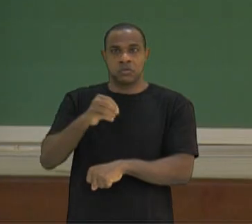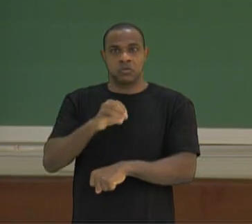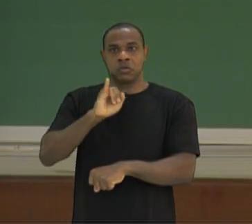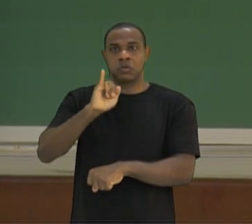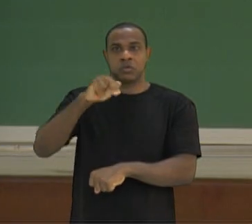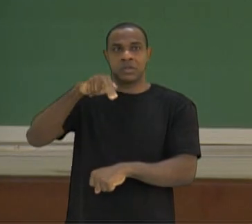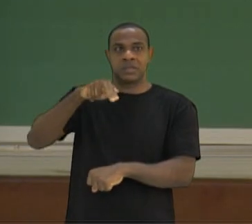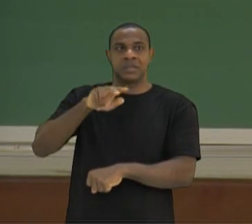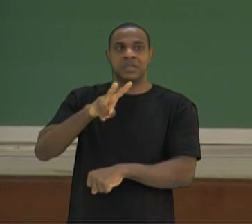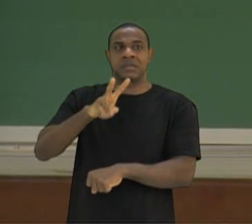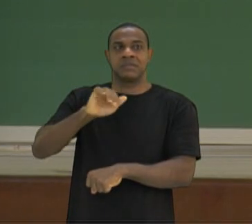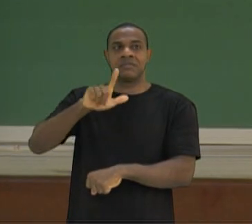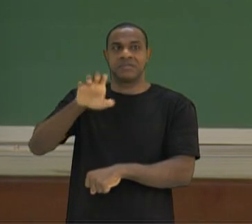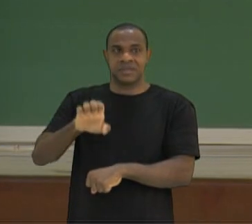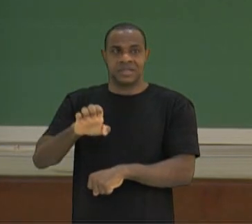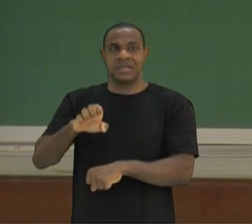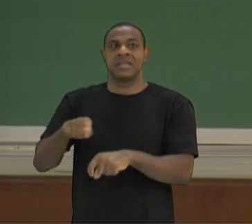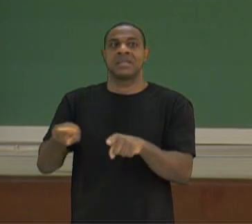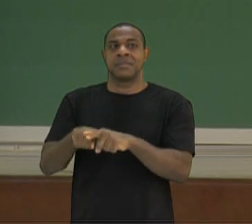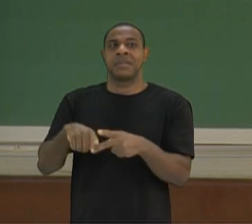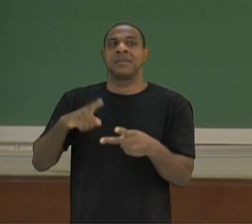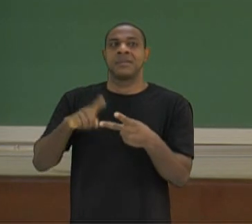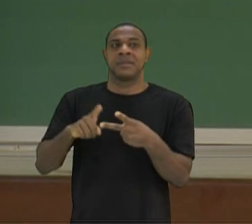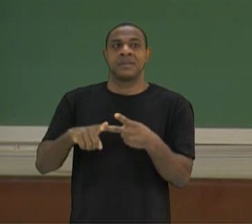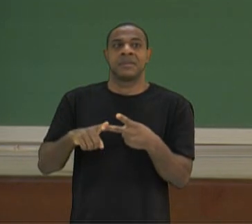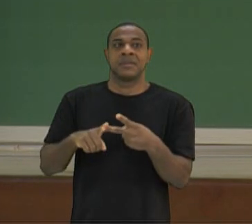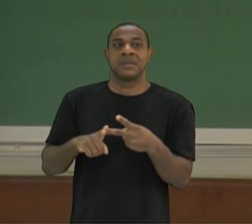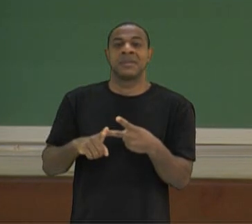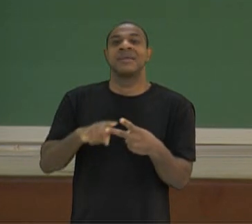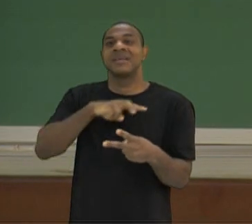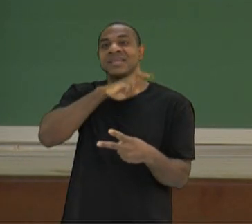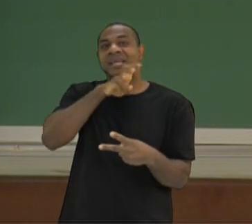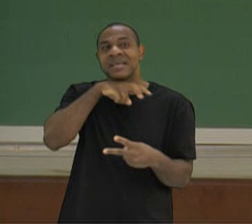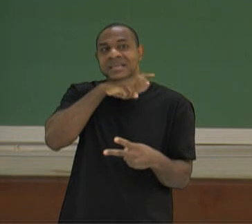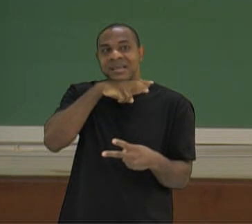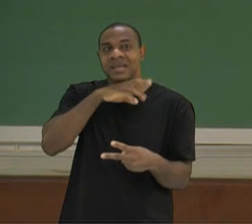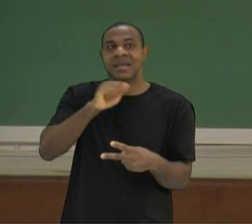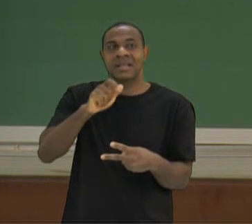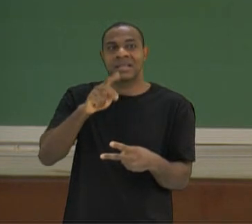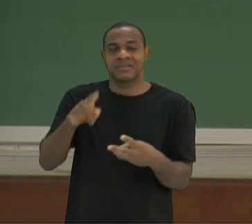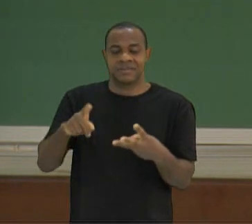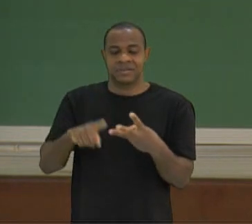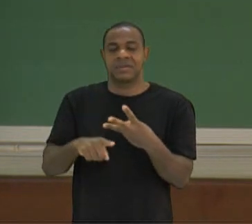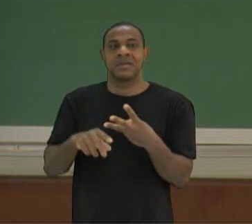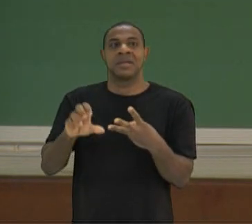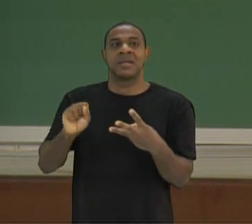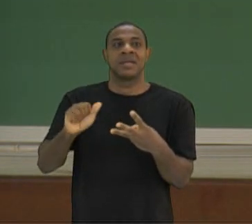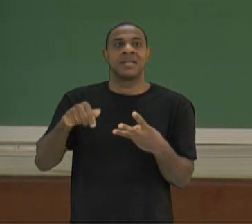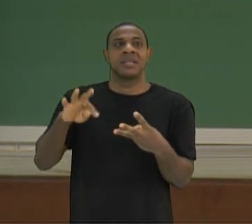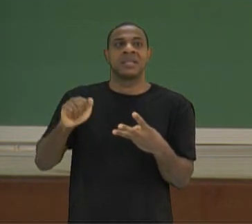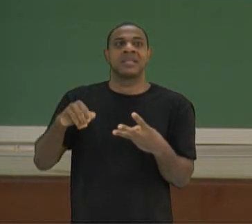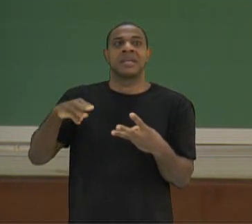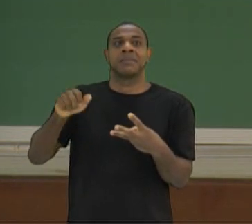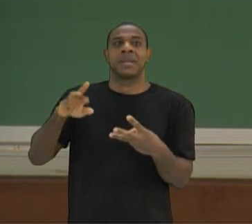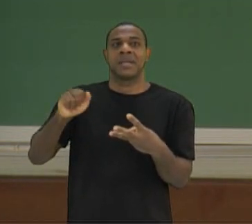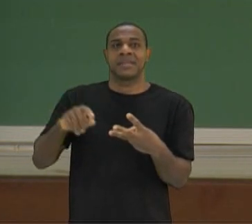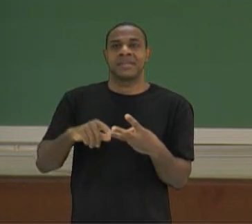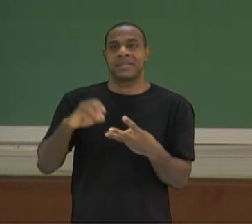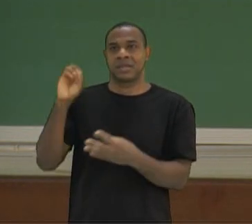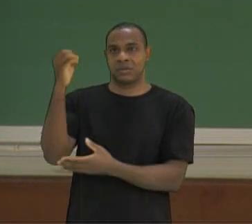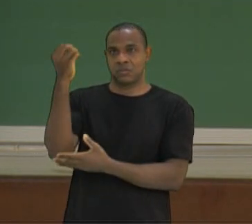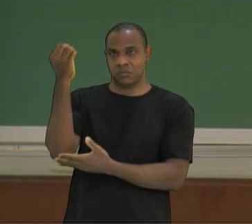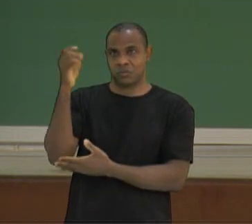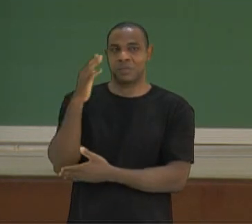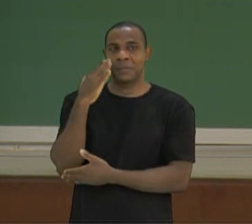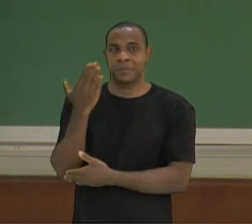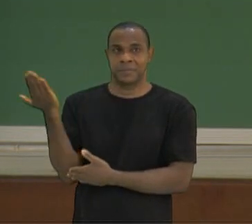cidades próximas onde ela está localizada. Cascavel também e Santa Maria, no Rio Grande do Sul. Então, um exemplo aqui de